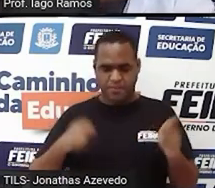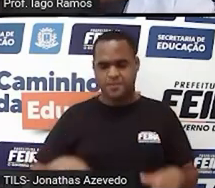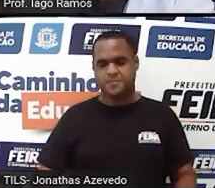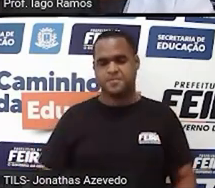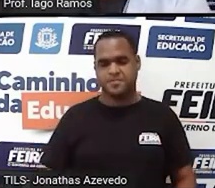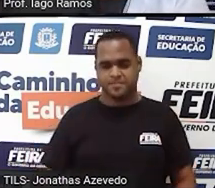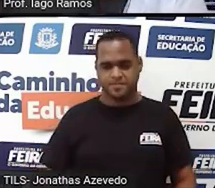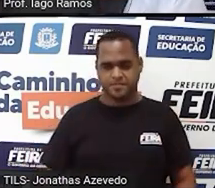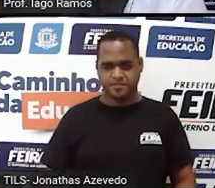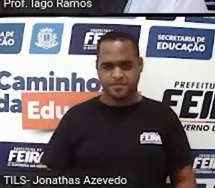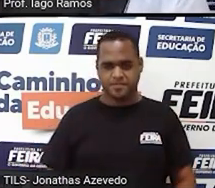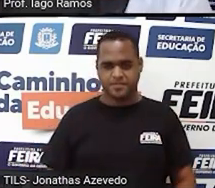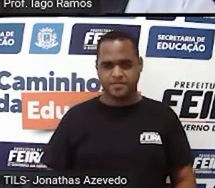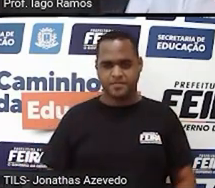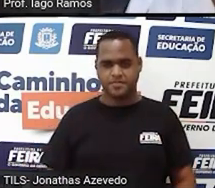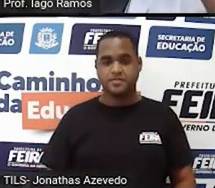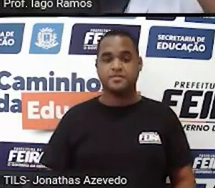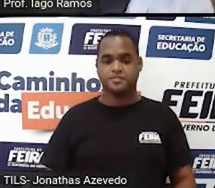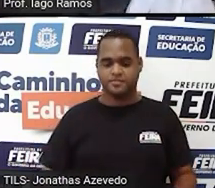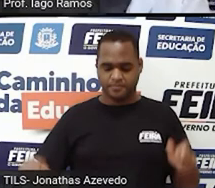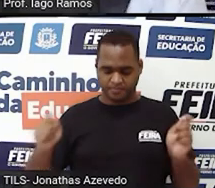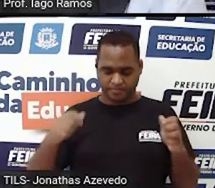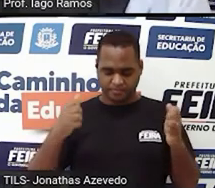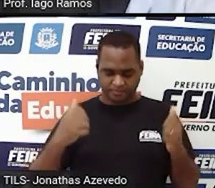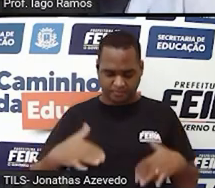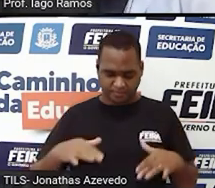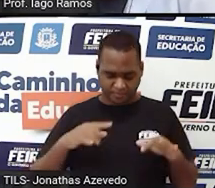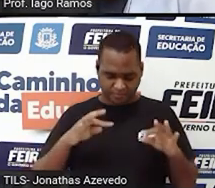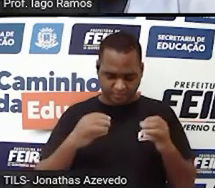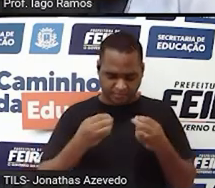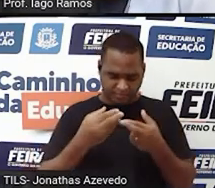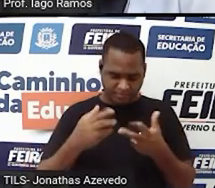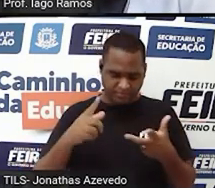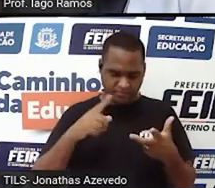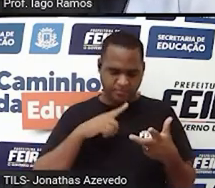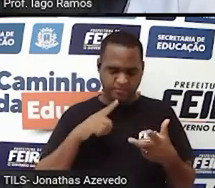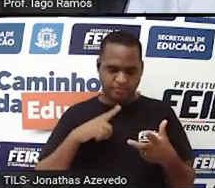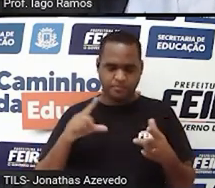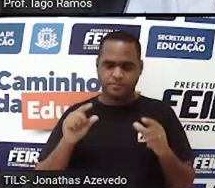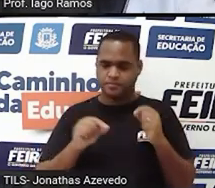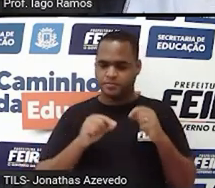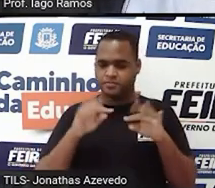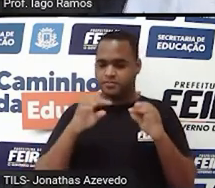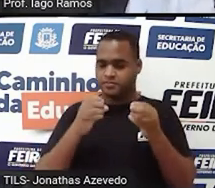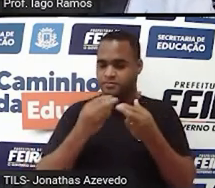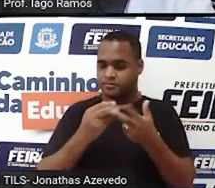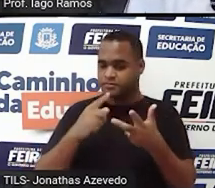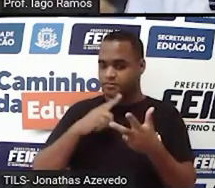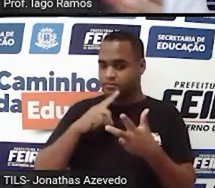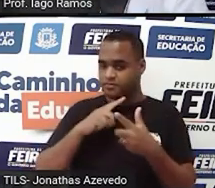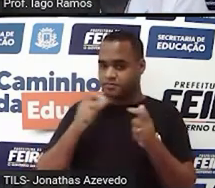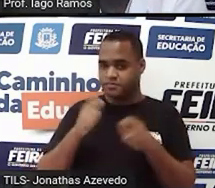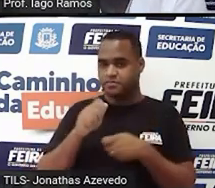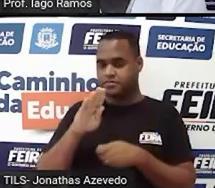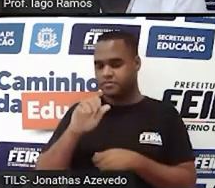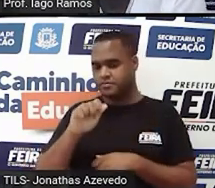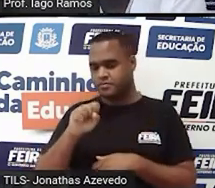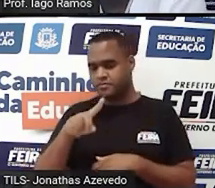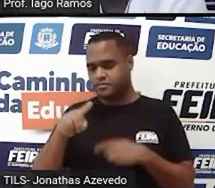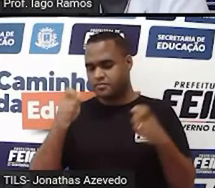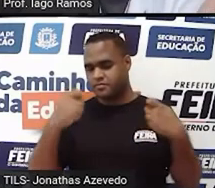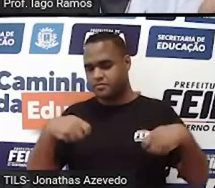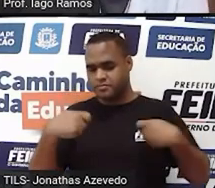tampinha de baixo tão preocupado Todo o espaço de dentro além de cobrir a base eu